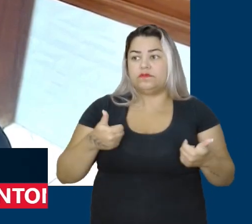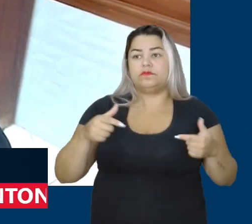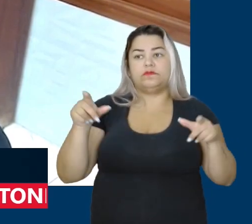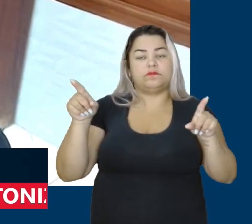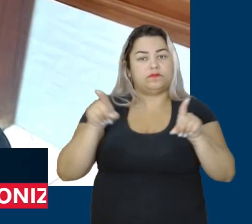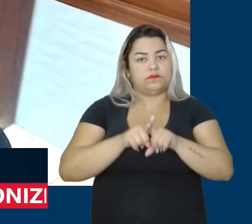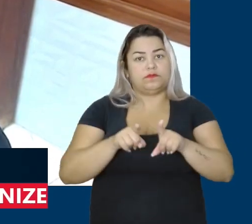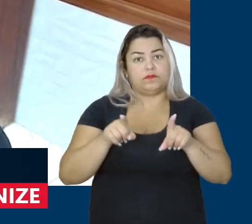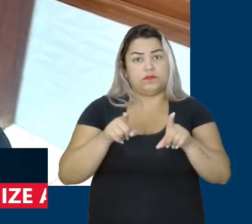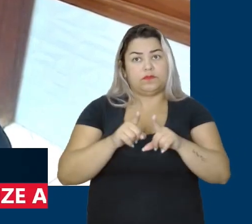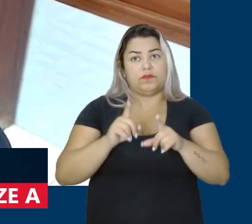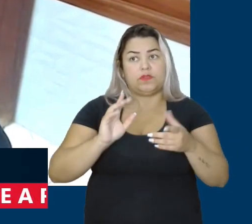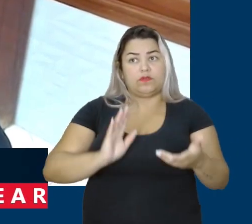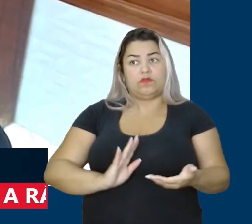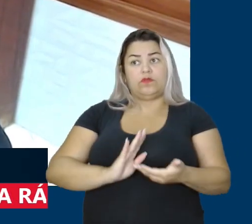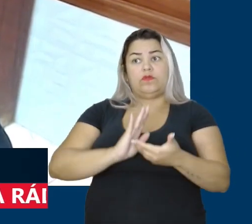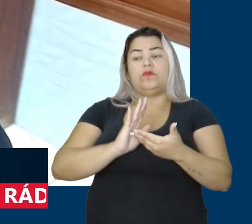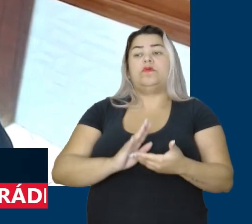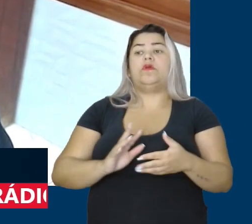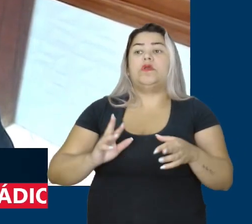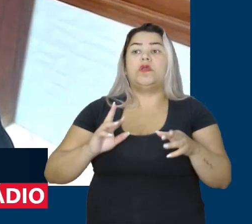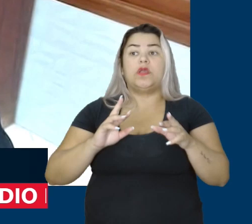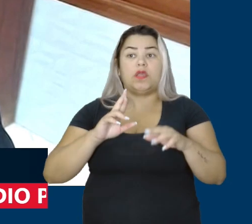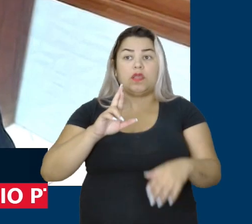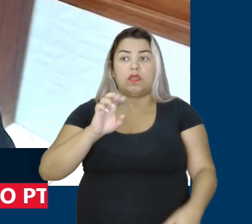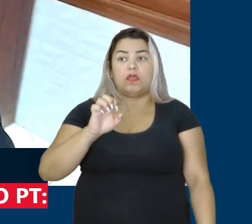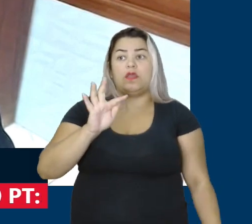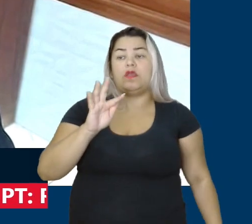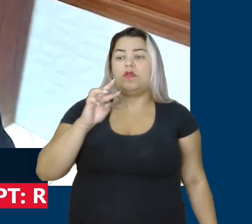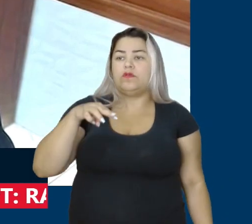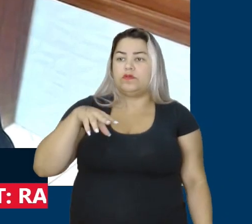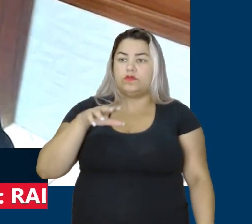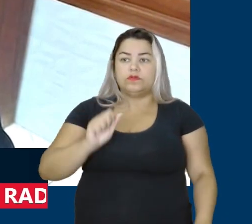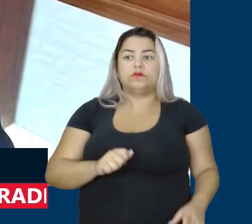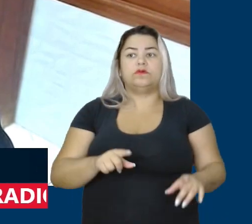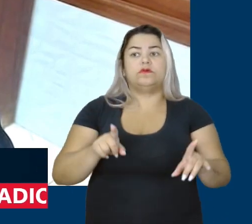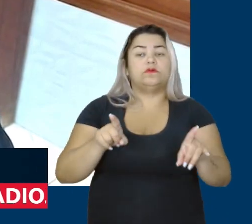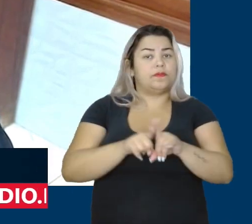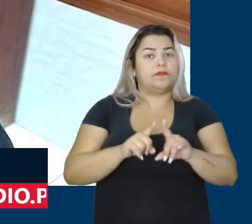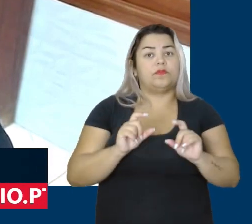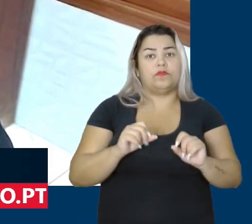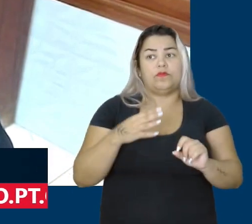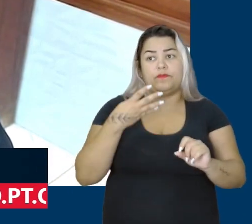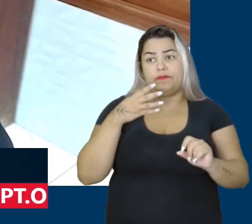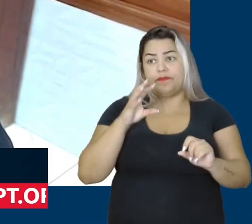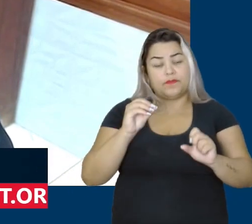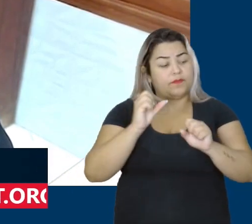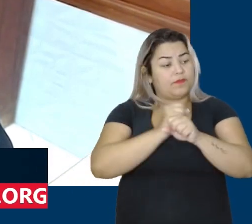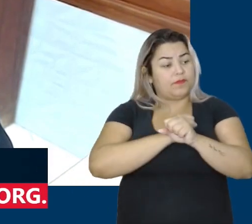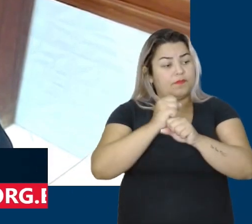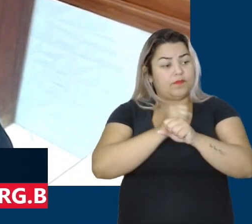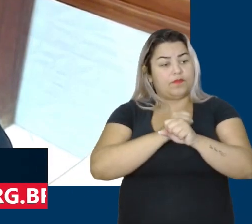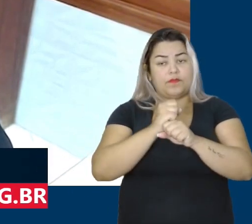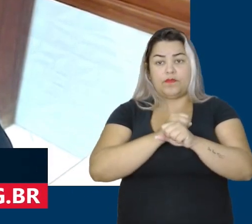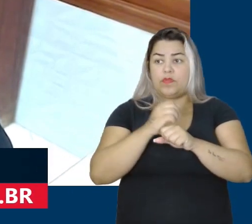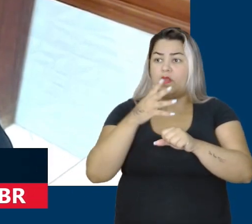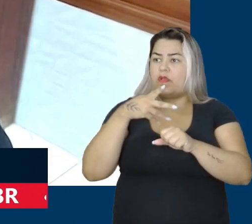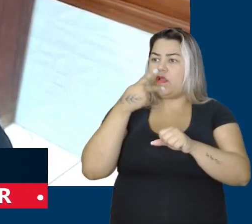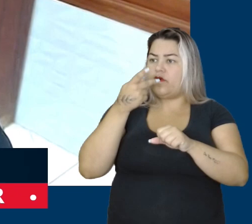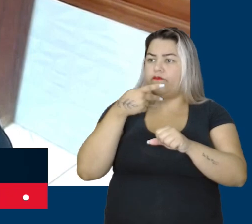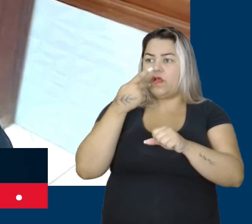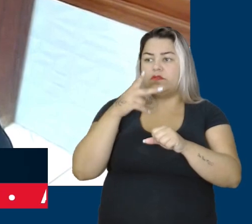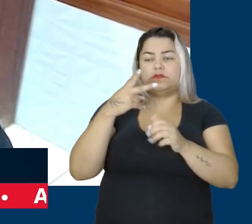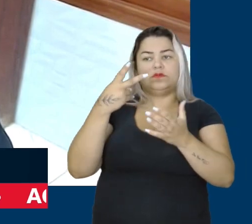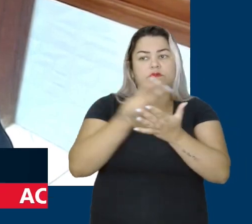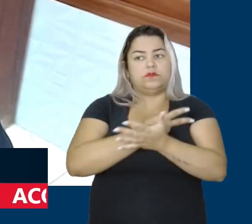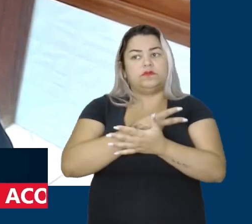lá no Congresso. Reforma tributária, eu estou no Congresso há quase 40 anos, só via discurso e não acontecia.